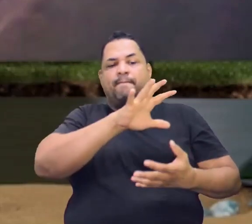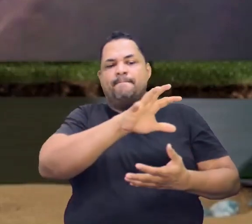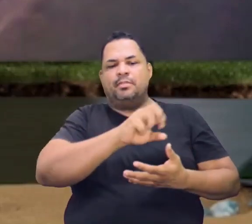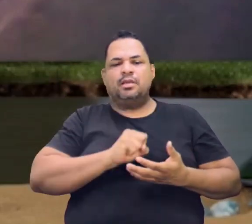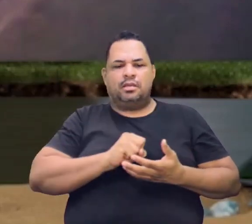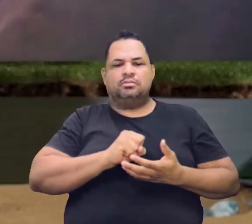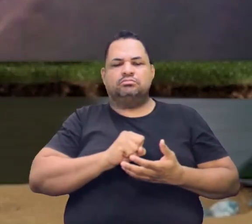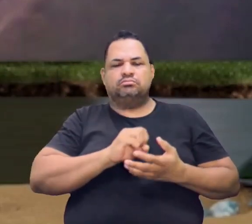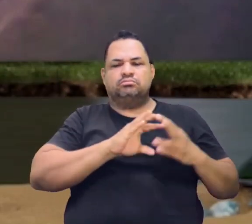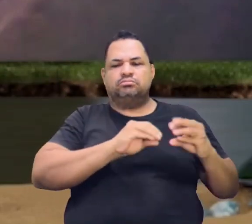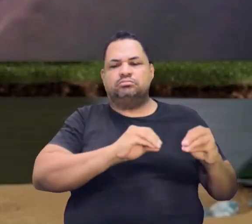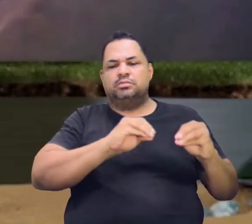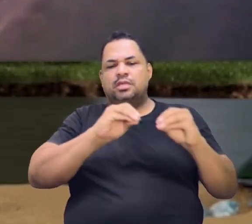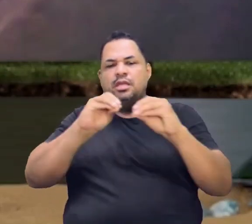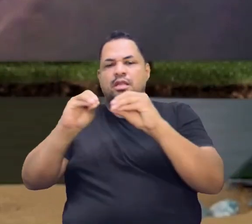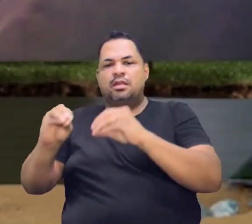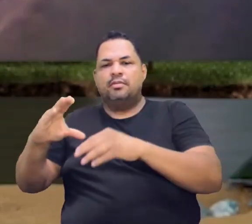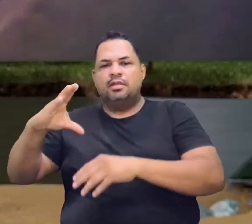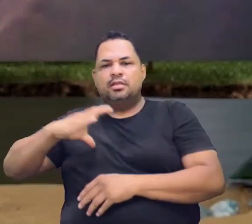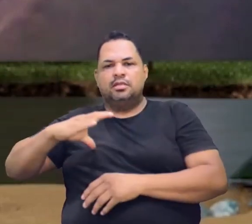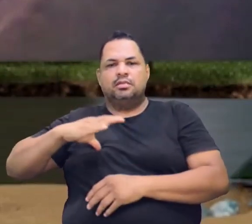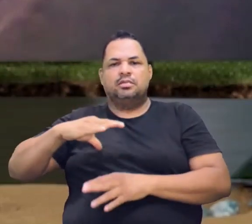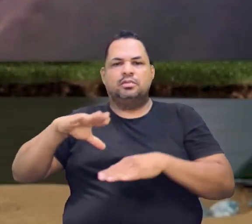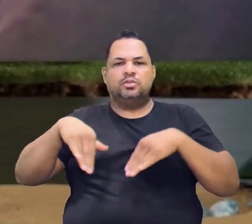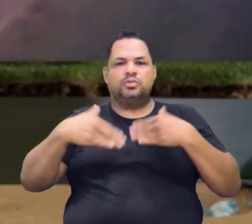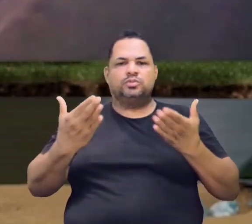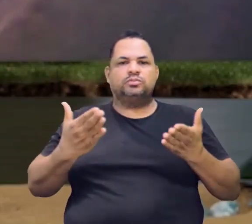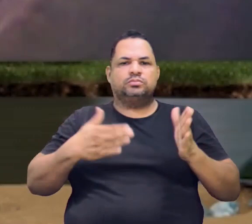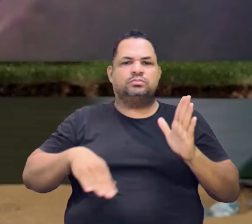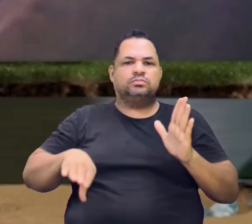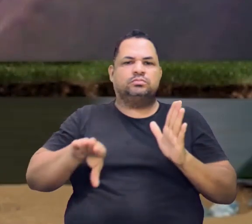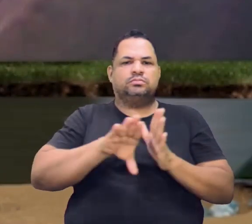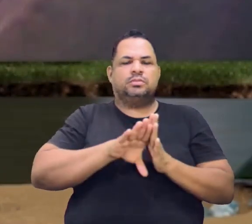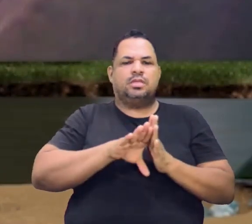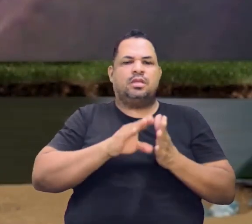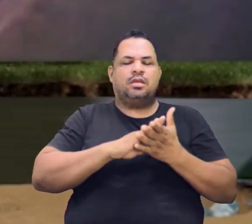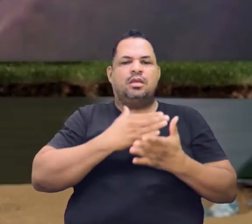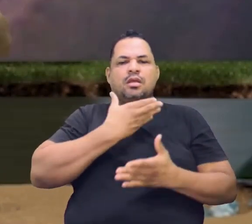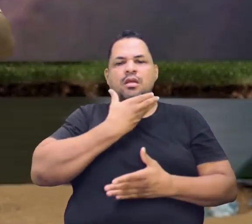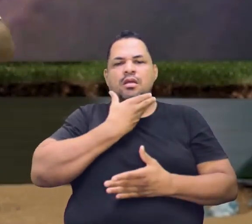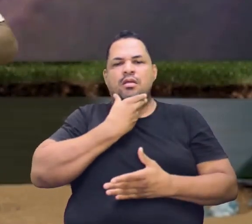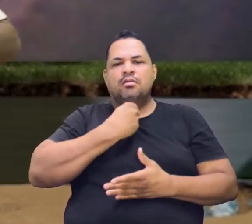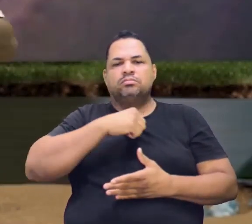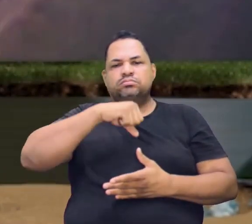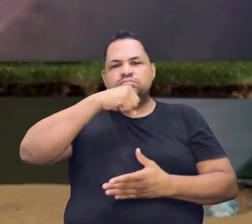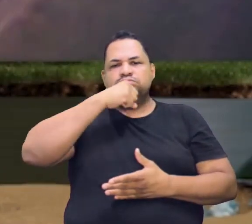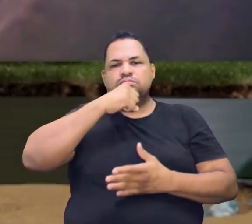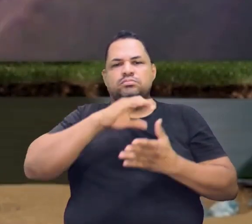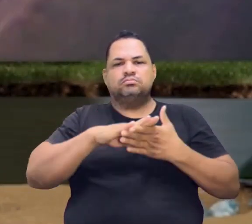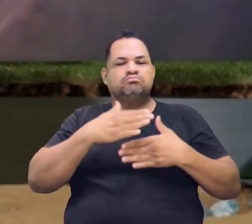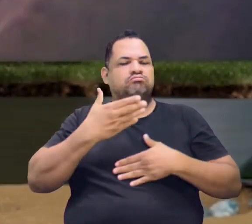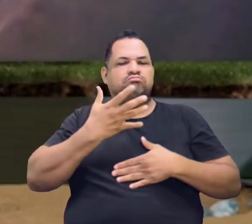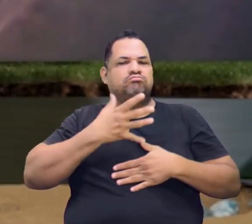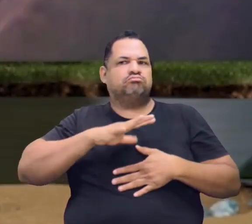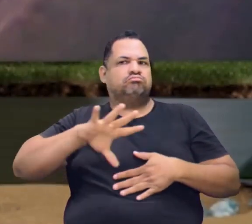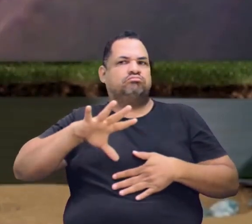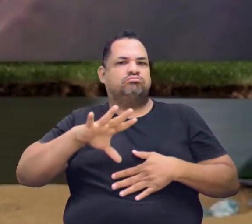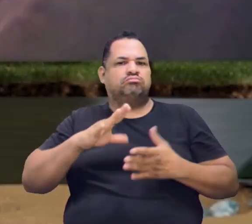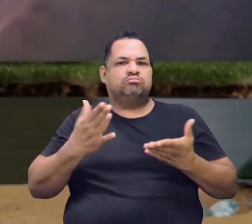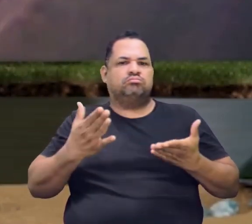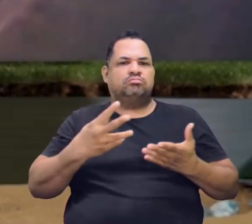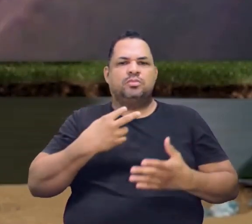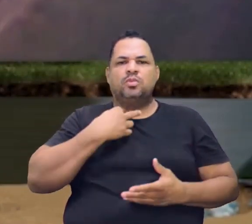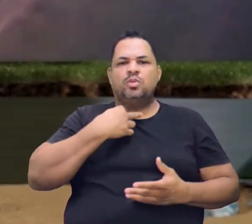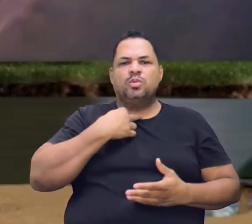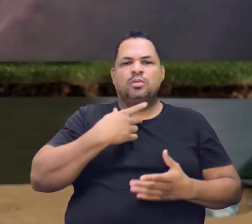para a cidade. Quando ele chega com os avós maternos, os avós não queriam deixar Rondon ir para a cidade.